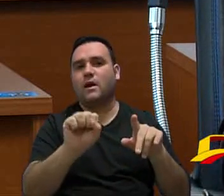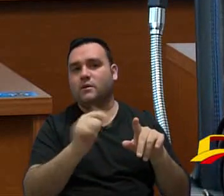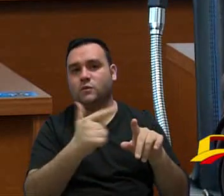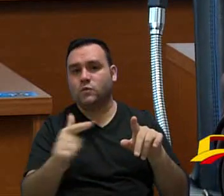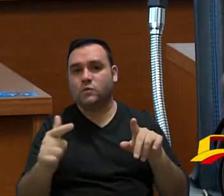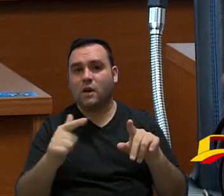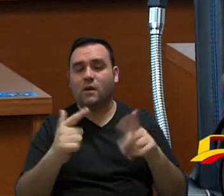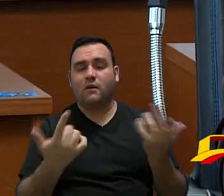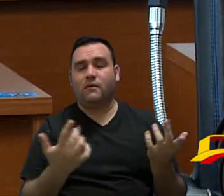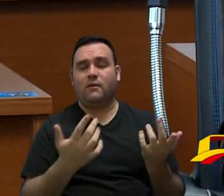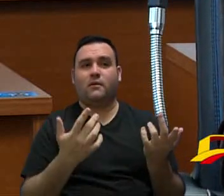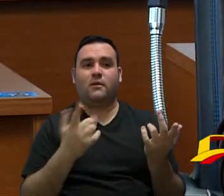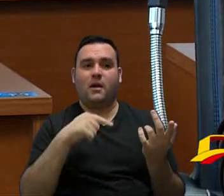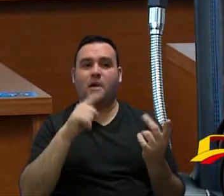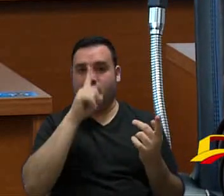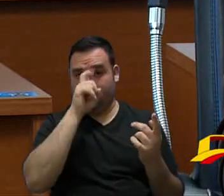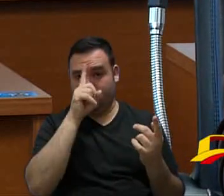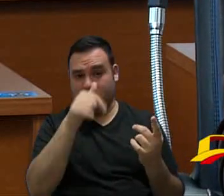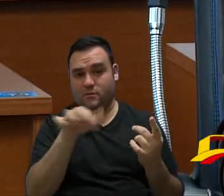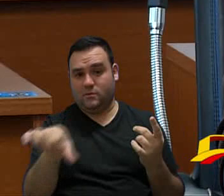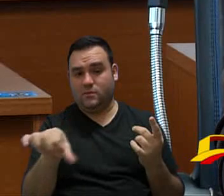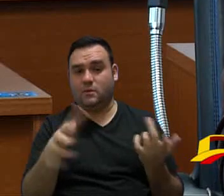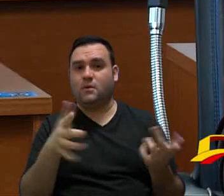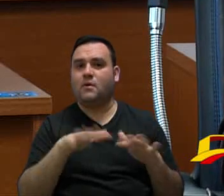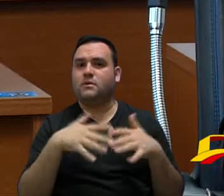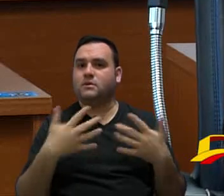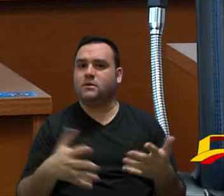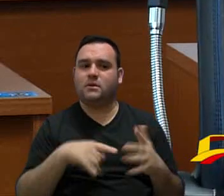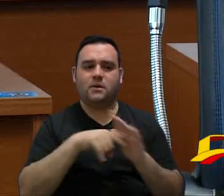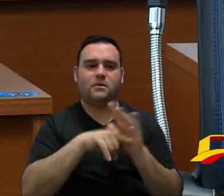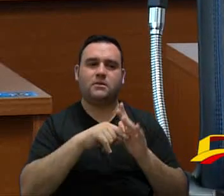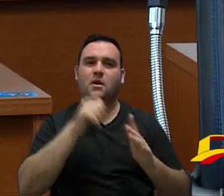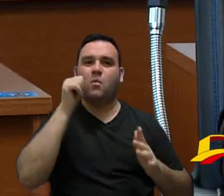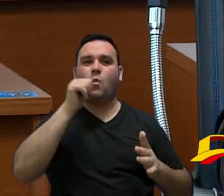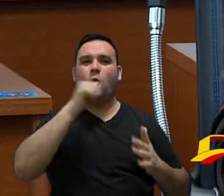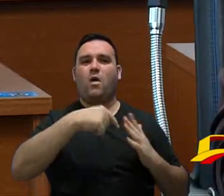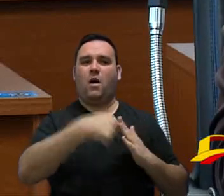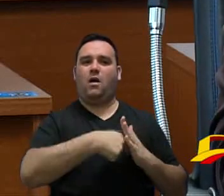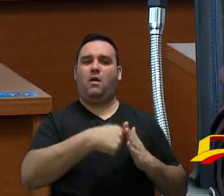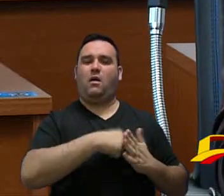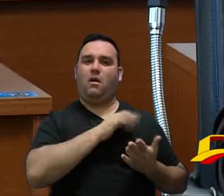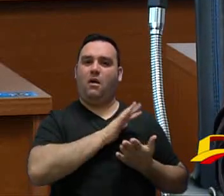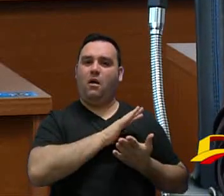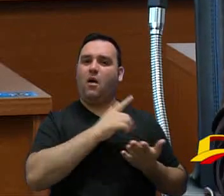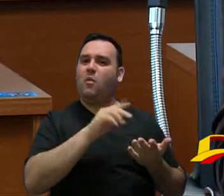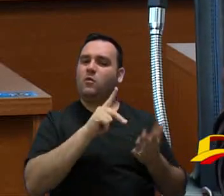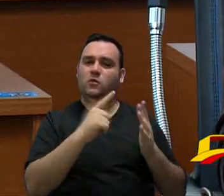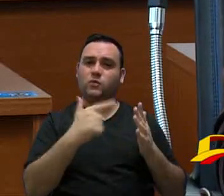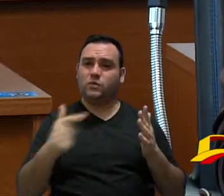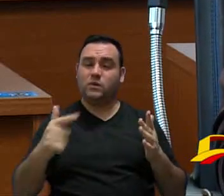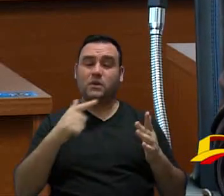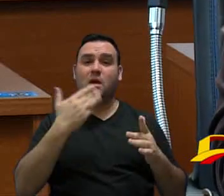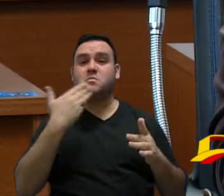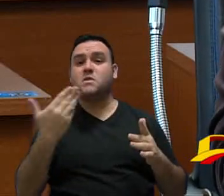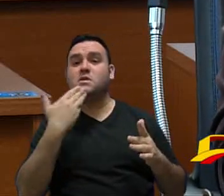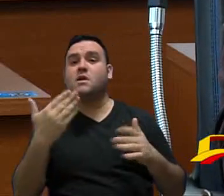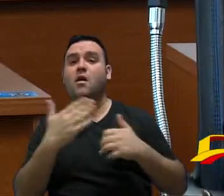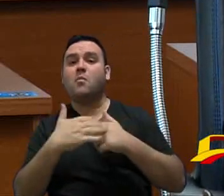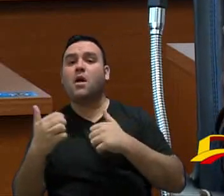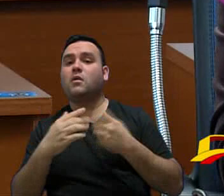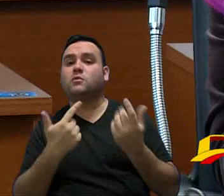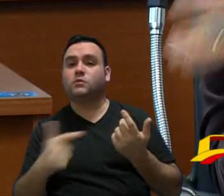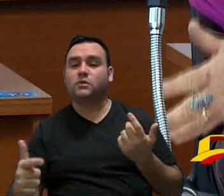básica de saúde que seria a policlínica tão um exame de mamografia não está sendo feito por que não tem para onde pedir